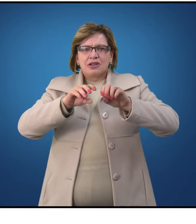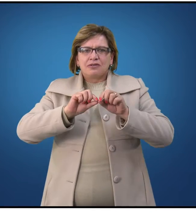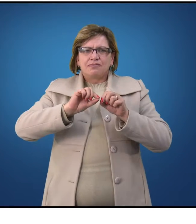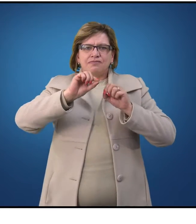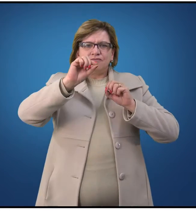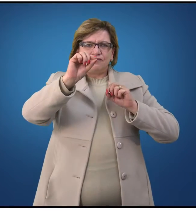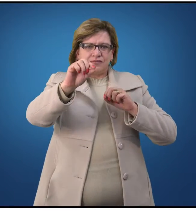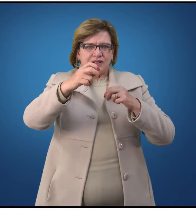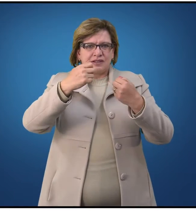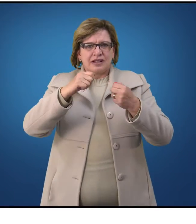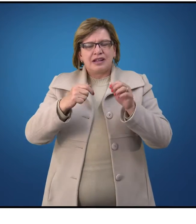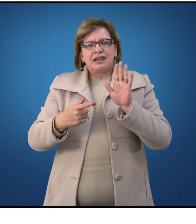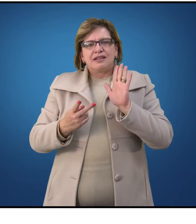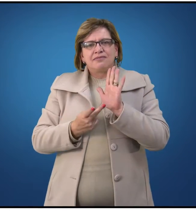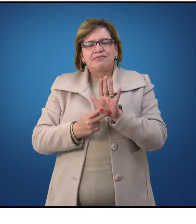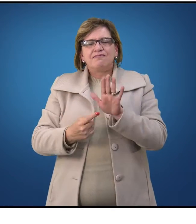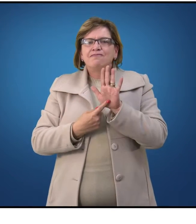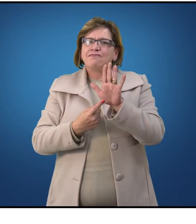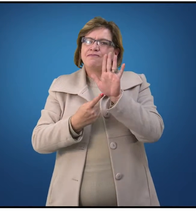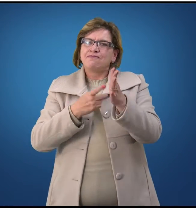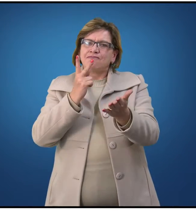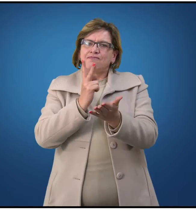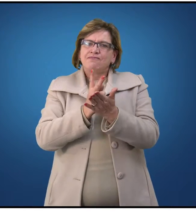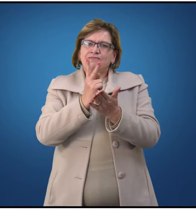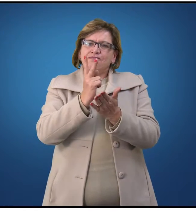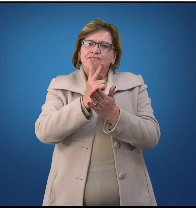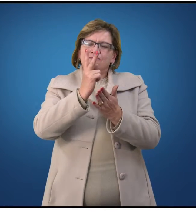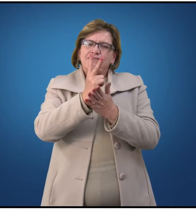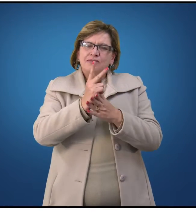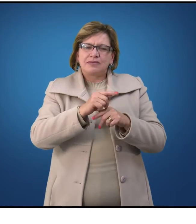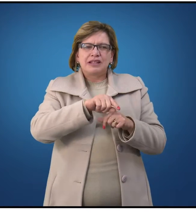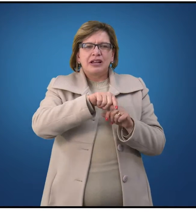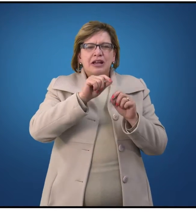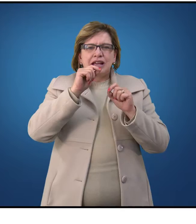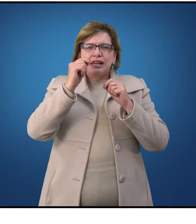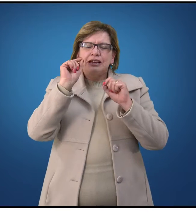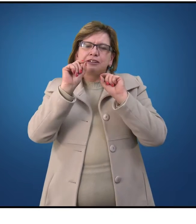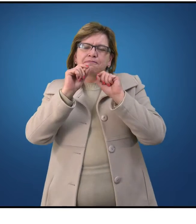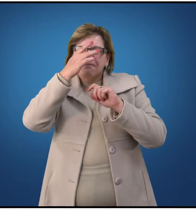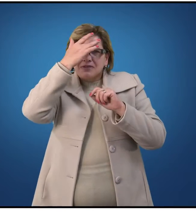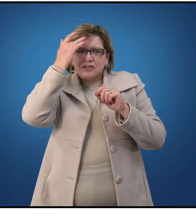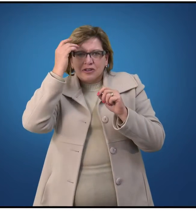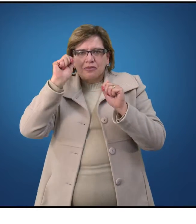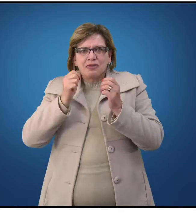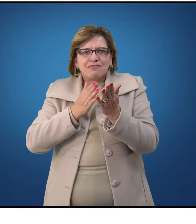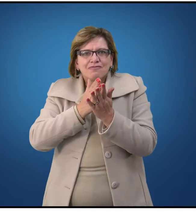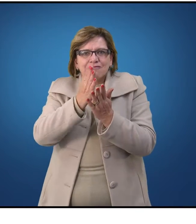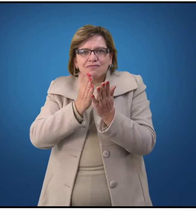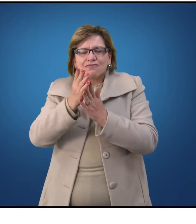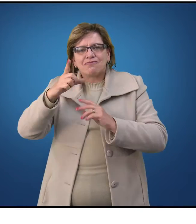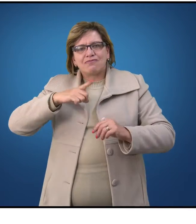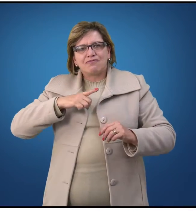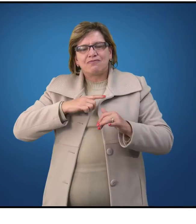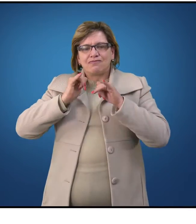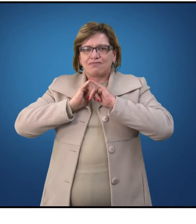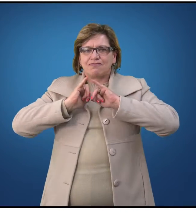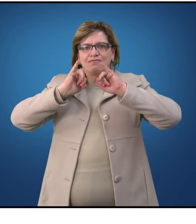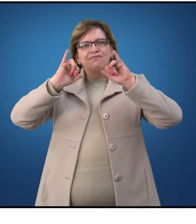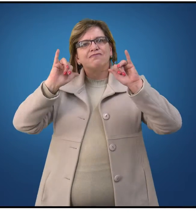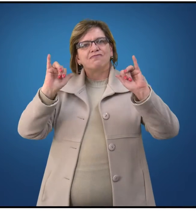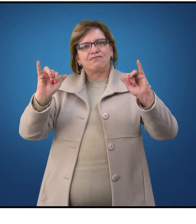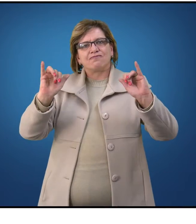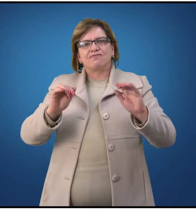devemos sempre enfatizar e colocarmos de uma maneira com que as pessoas tenham acesso a cada vez mais à informação.